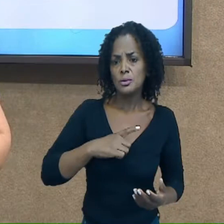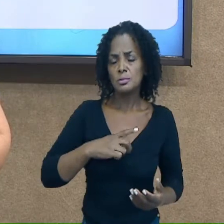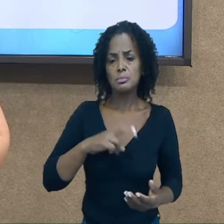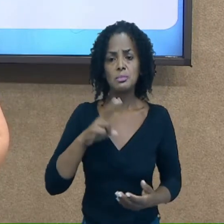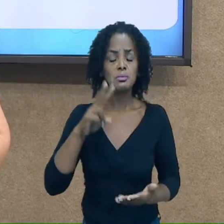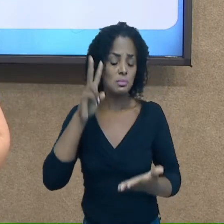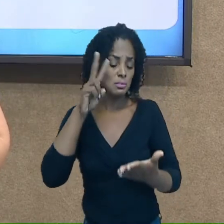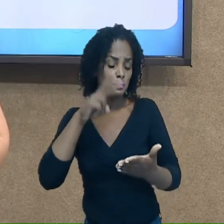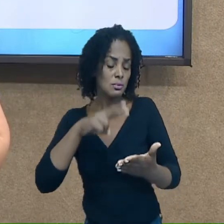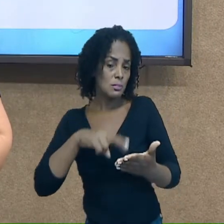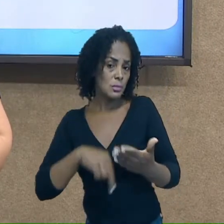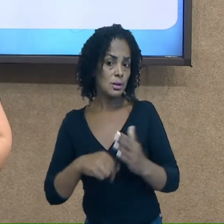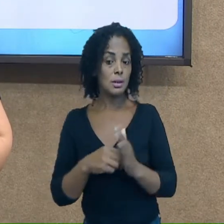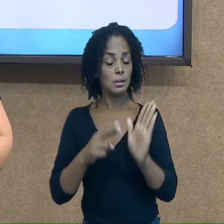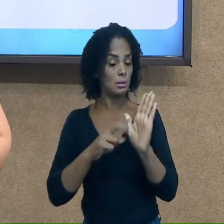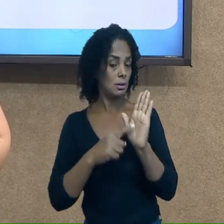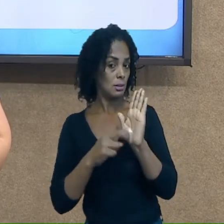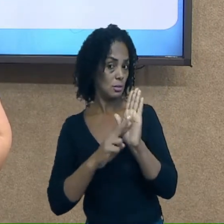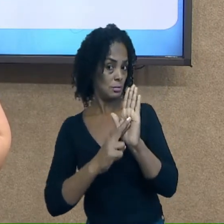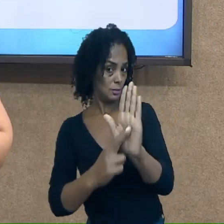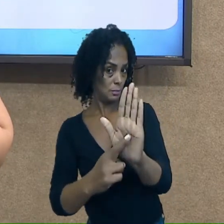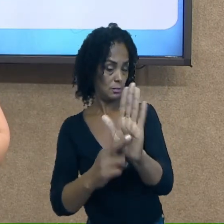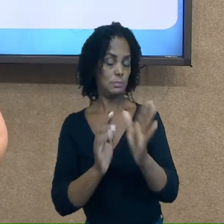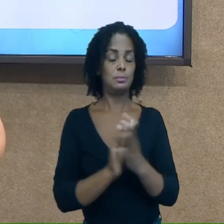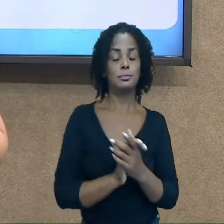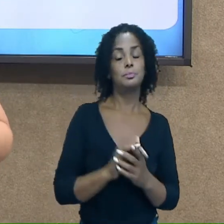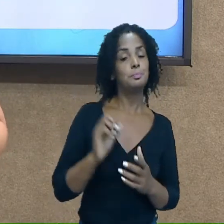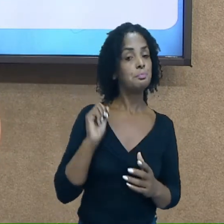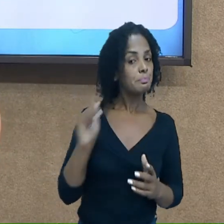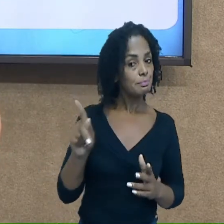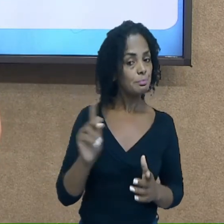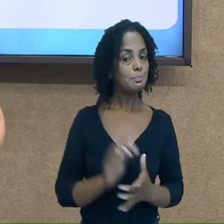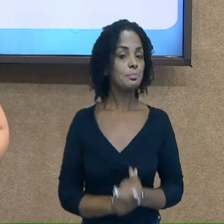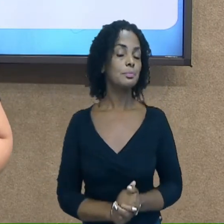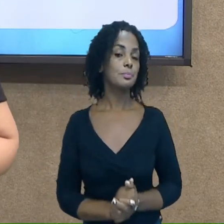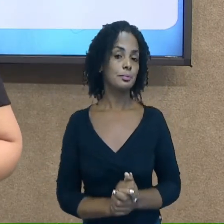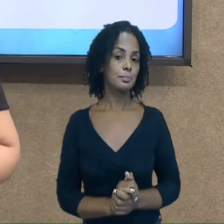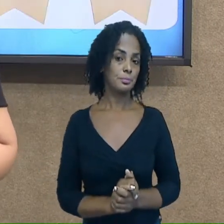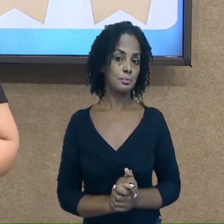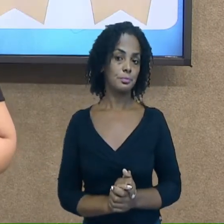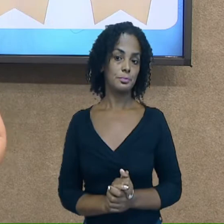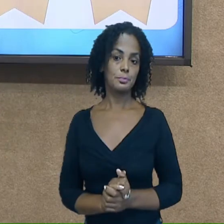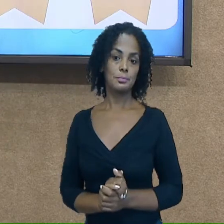Ler dessa forma que eu representei aí para vocês, ok? Vamos lá?